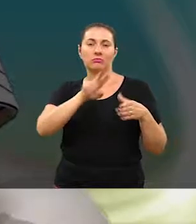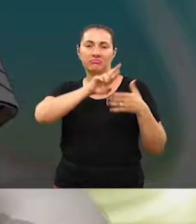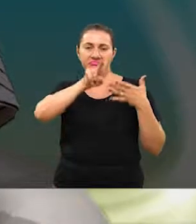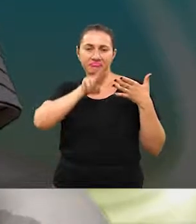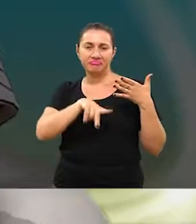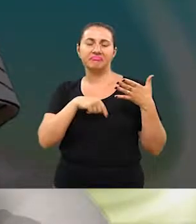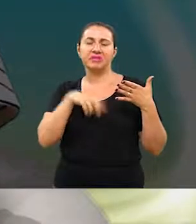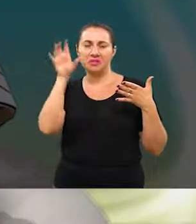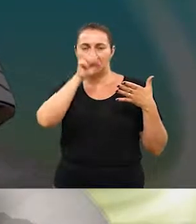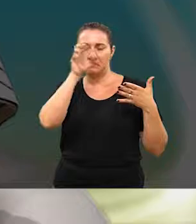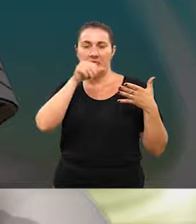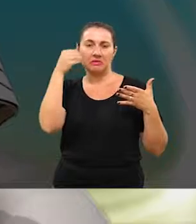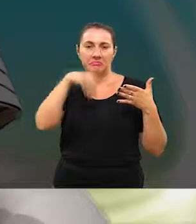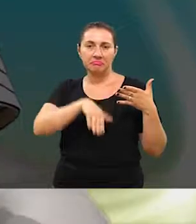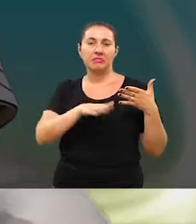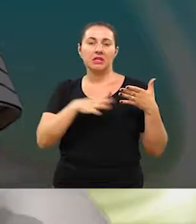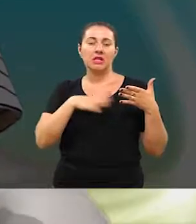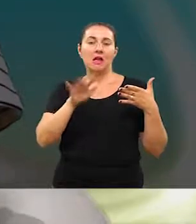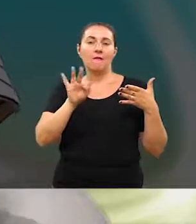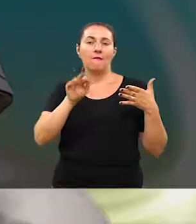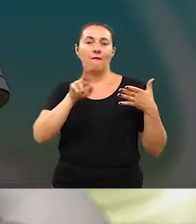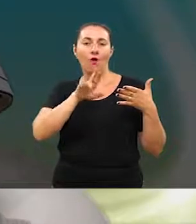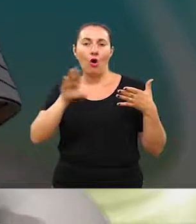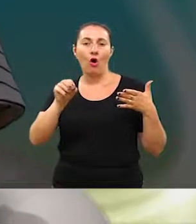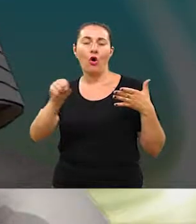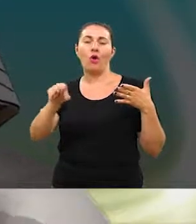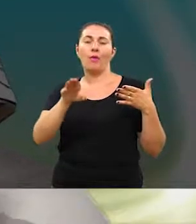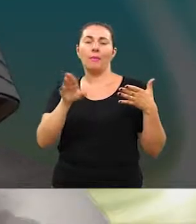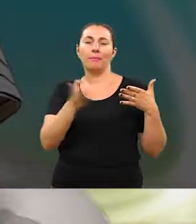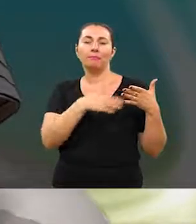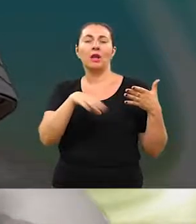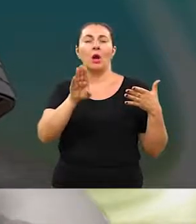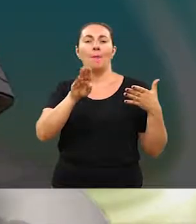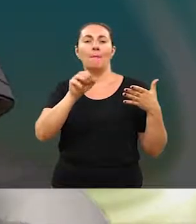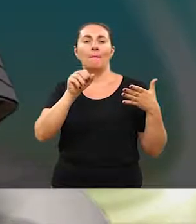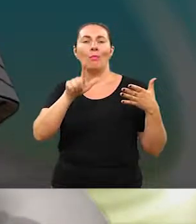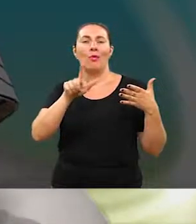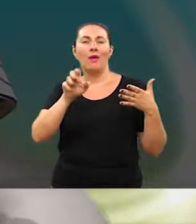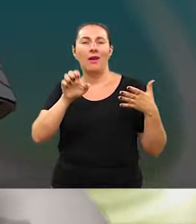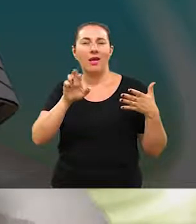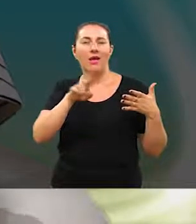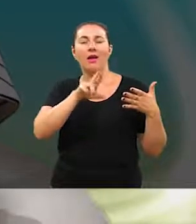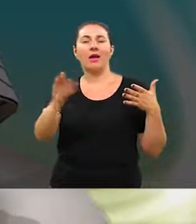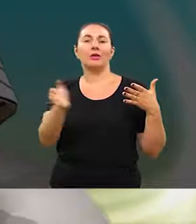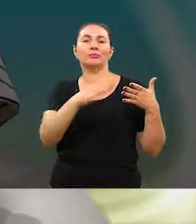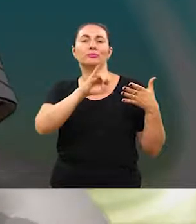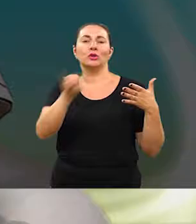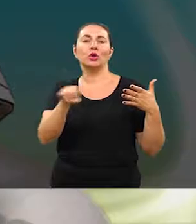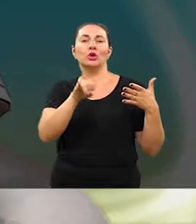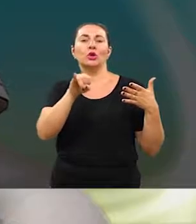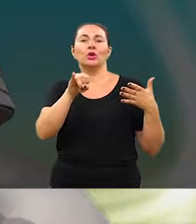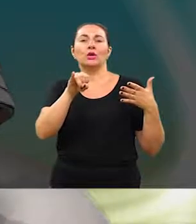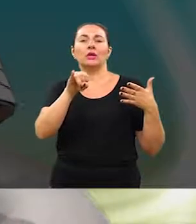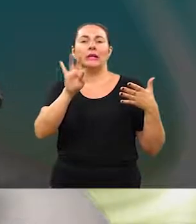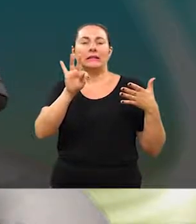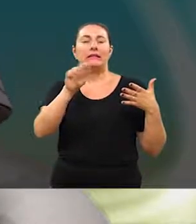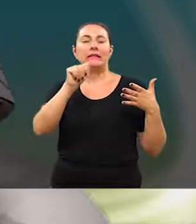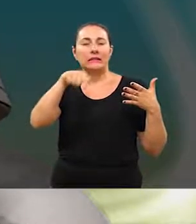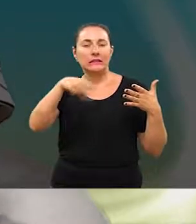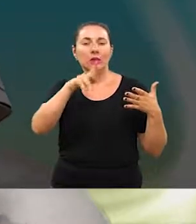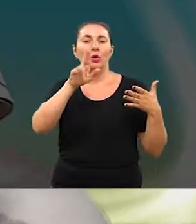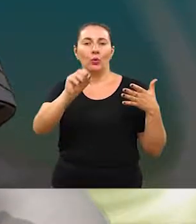daí, de tudo um pouco, né? A gente começa geralmente com forró, com bolero, e aí passa pra samba, pra zuki, tango. Mas aí depende